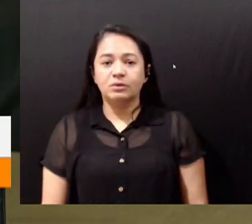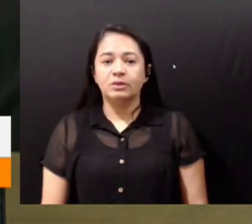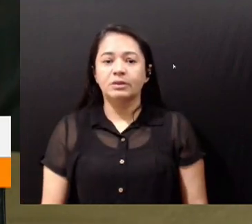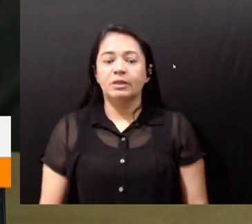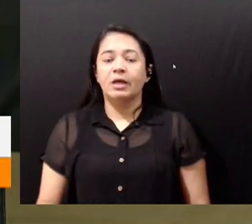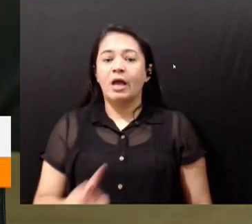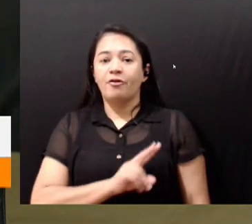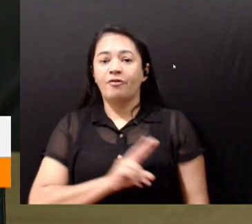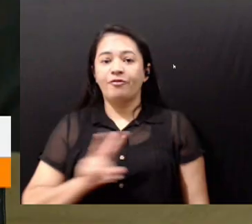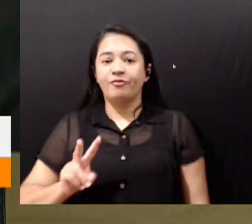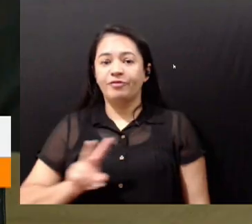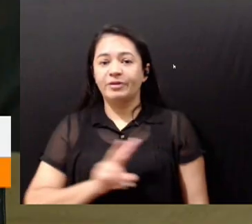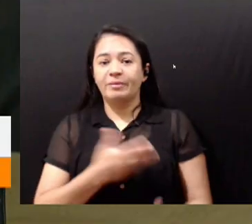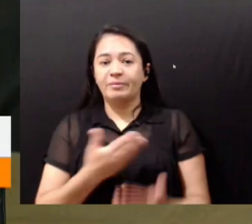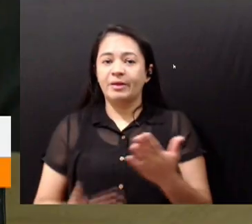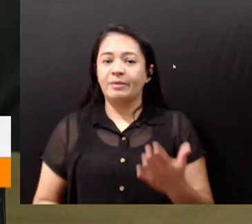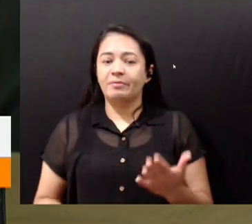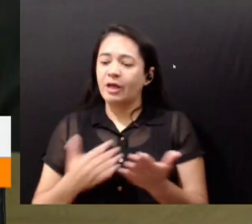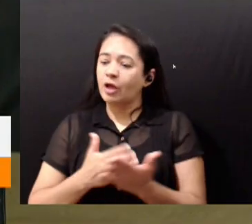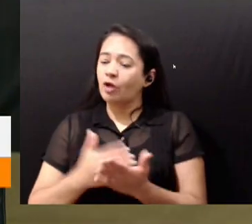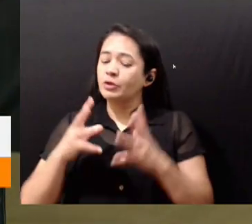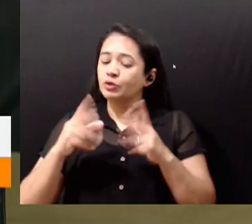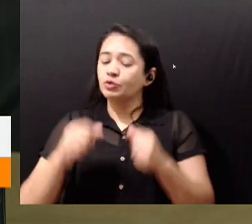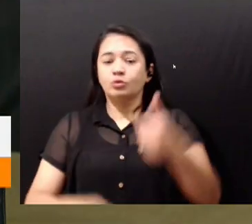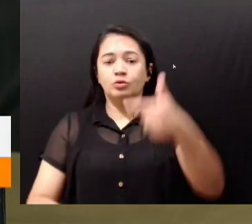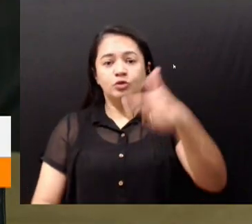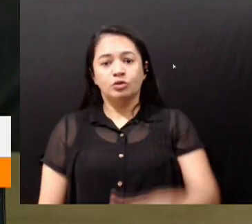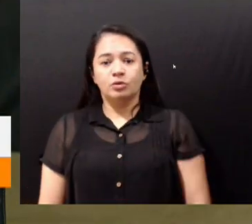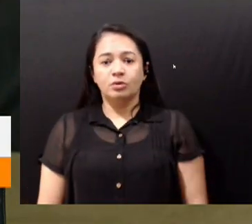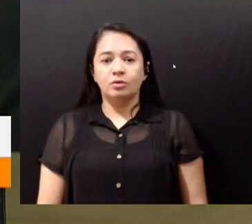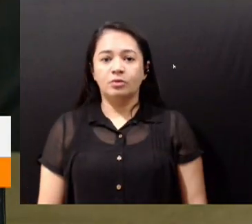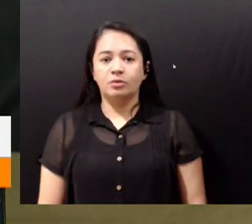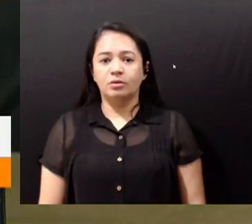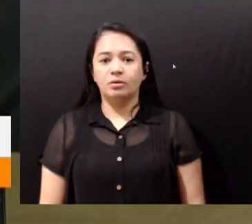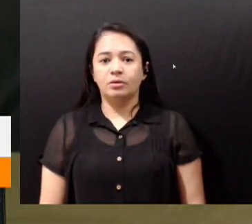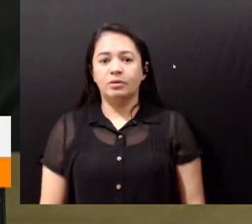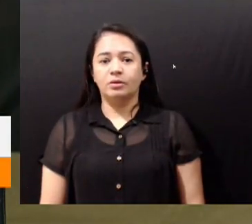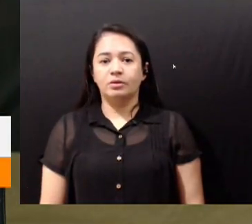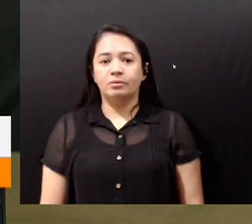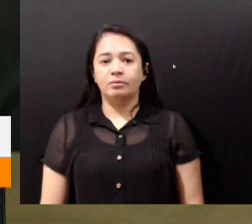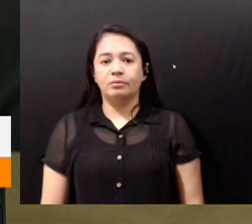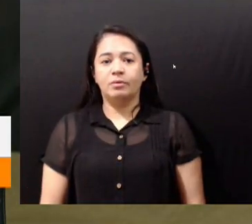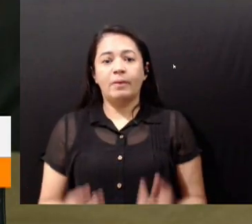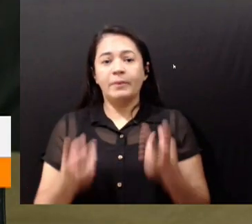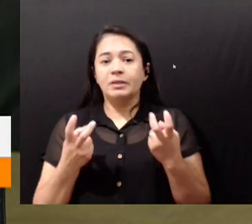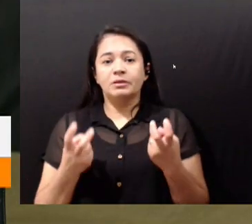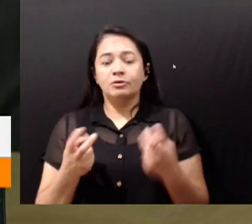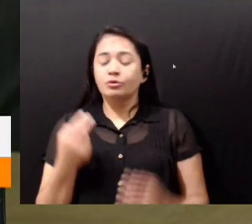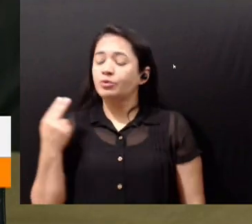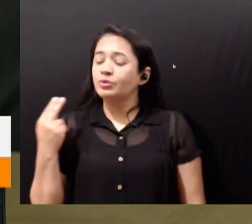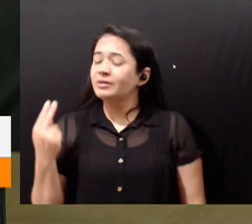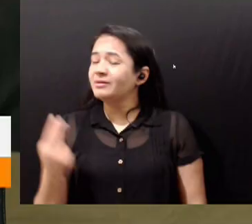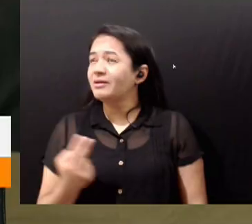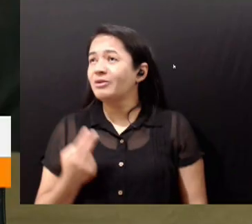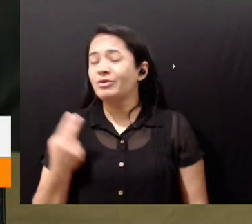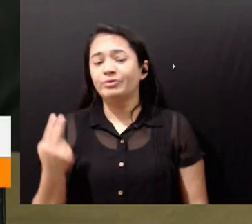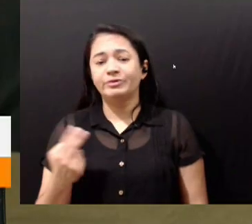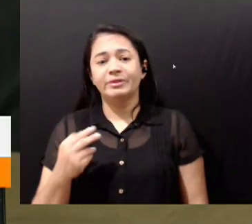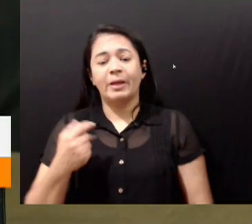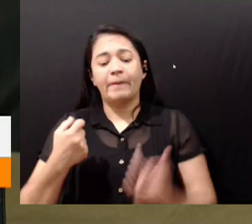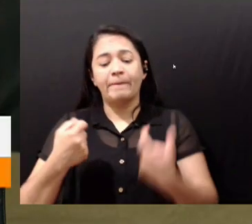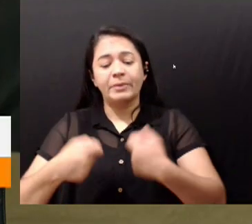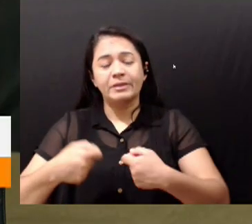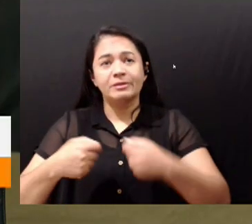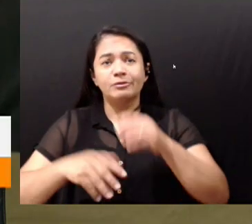vai começar tudo de novo. Então, vamos colocar uma aspas, não funciona. Gente, tem que tomar muito cuidado com isso. E